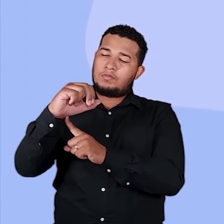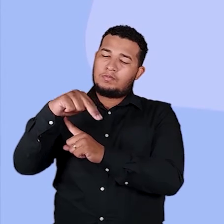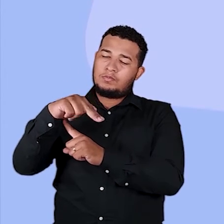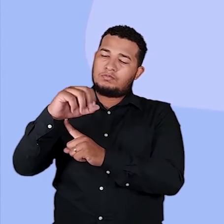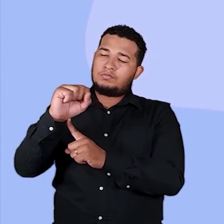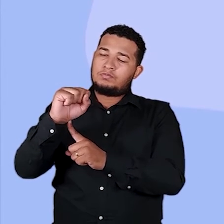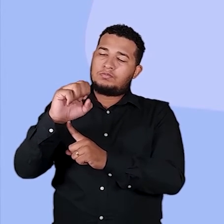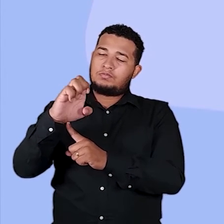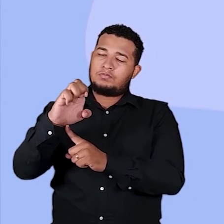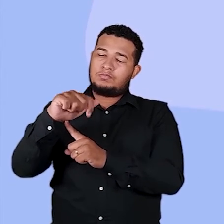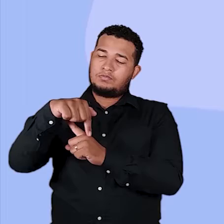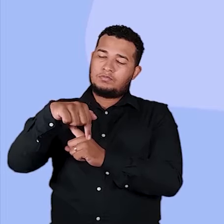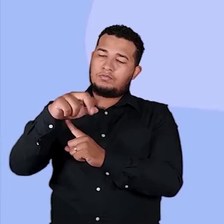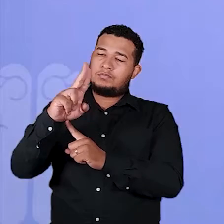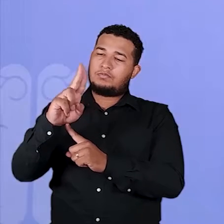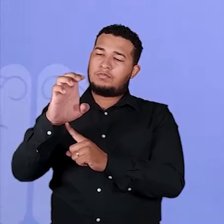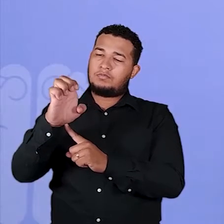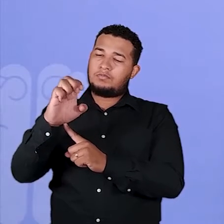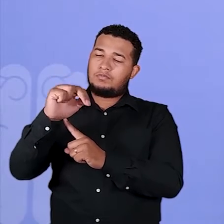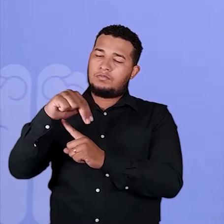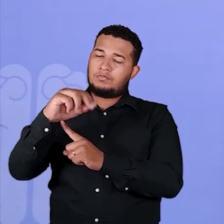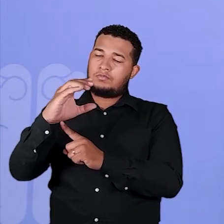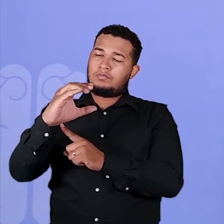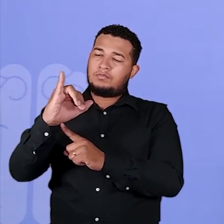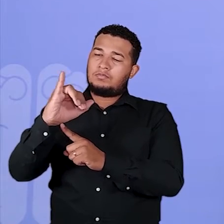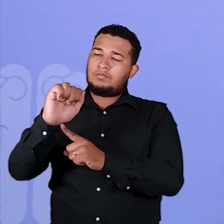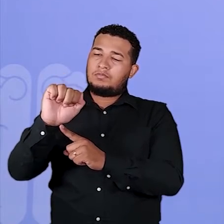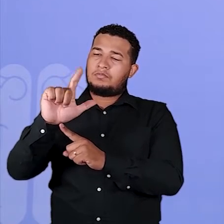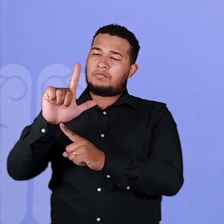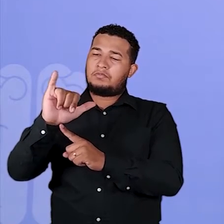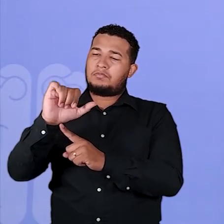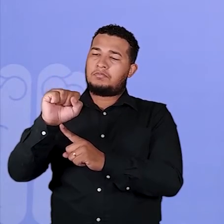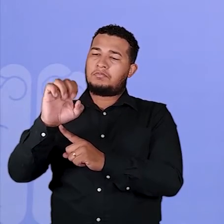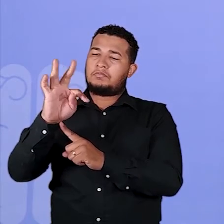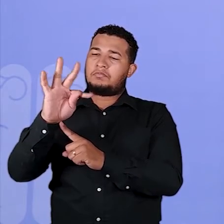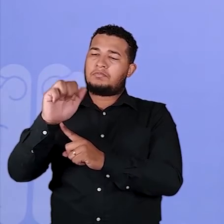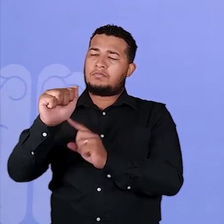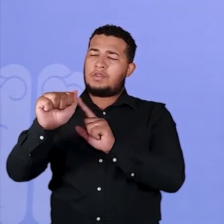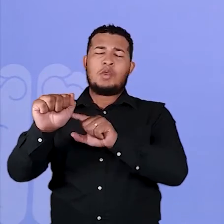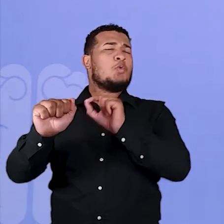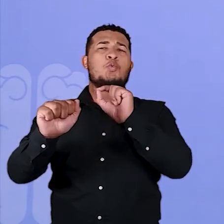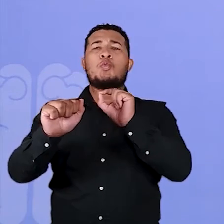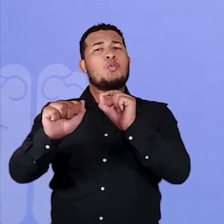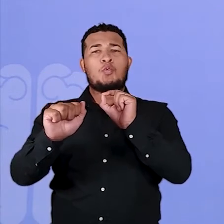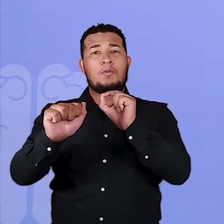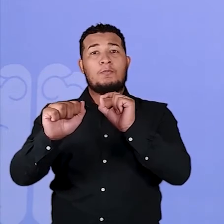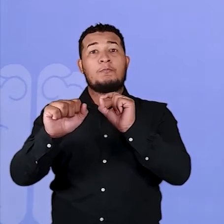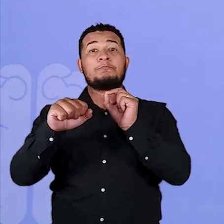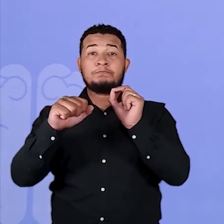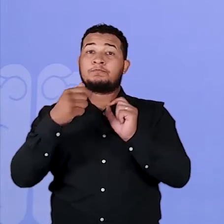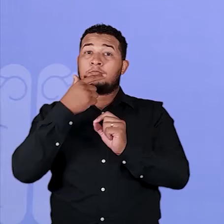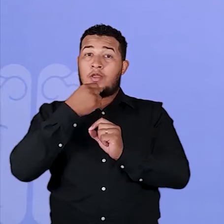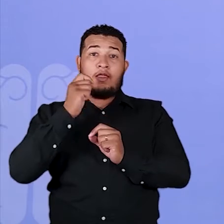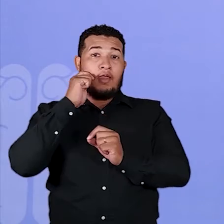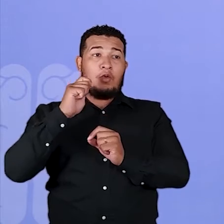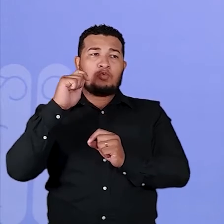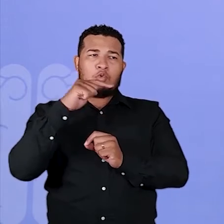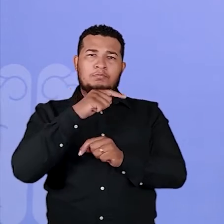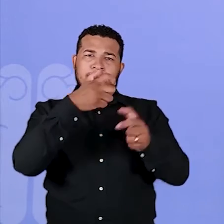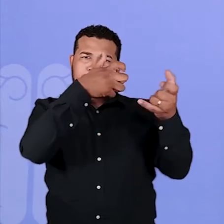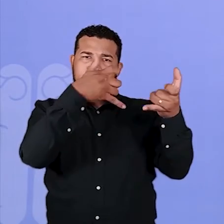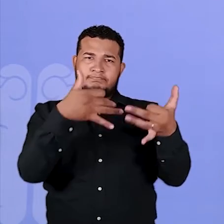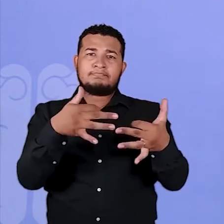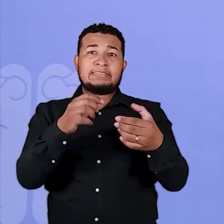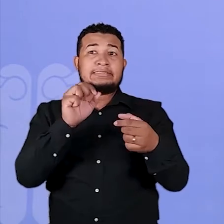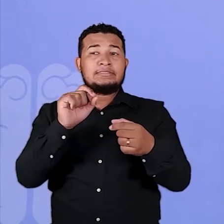consequencialista. O que significa ser consequencialista? Para Bentham, quando a gente vai avaliar se